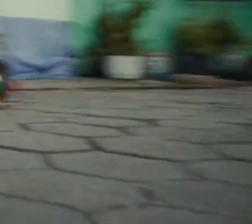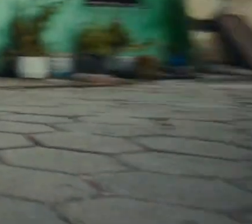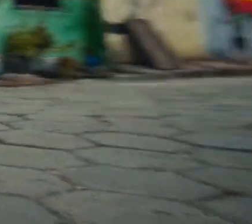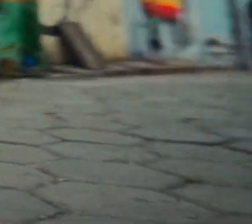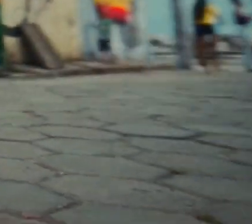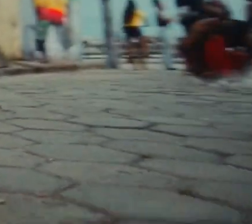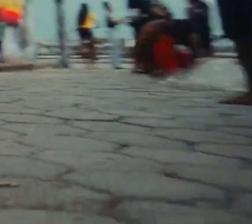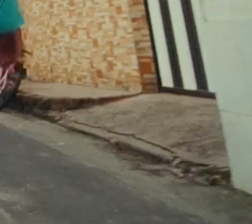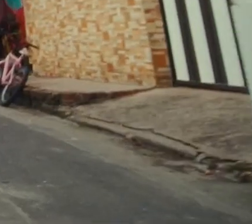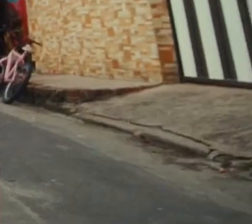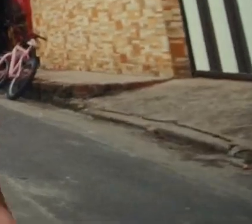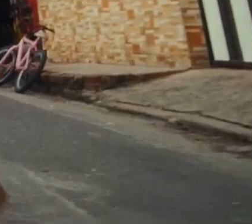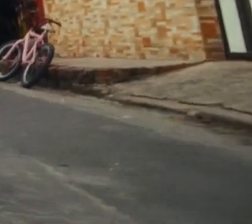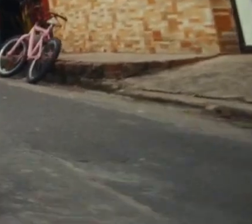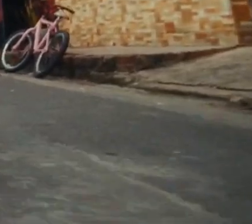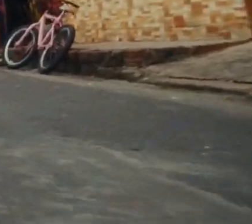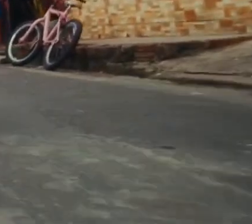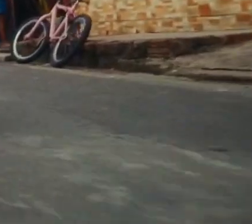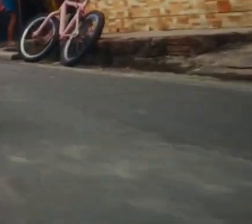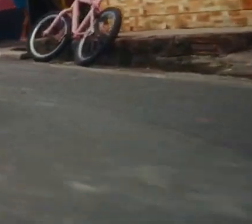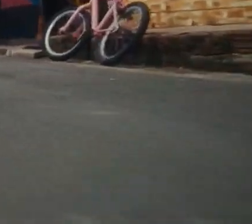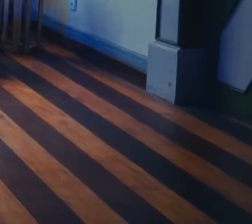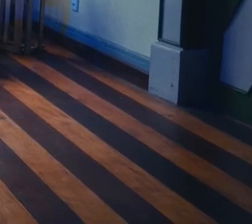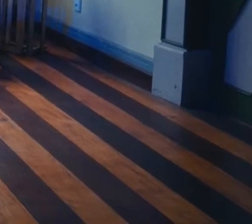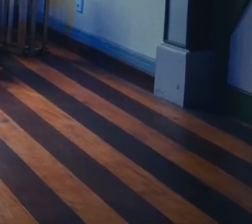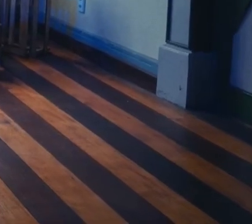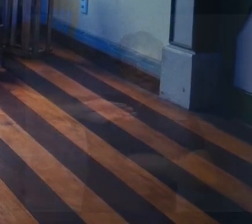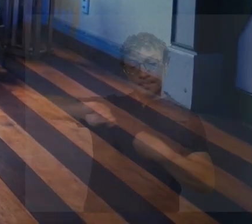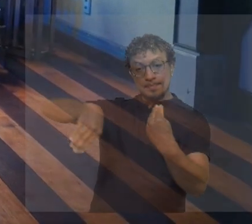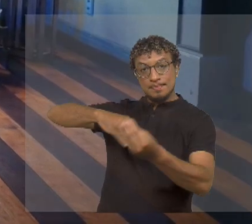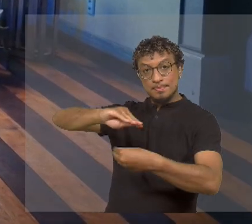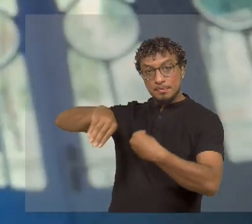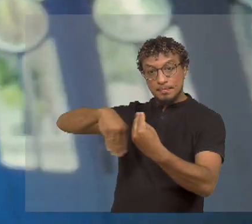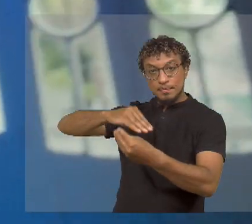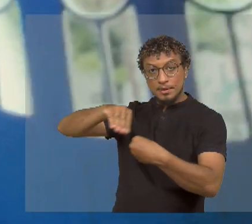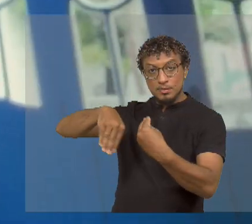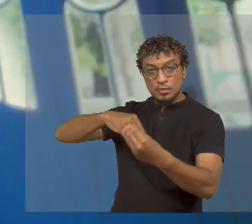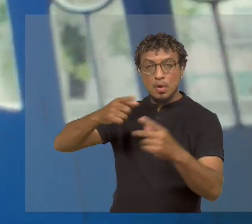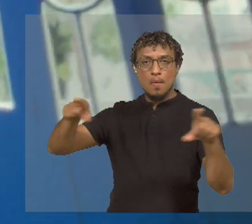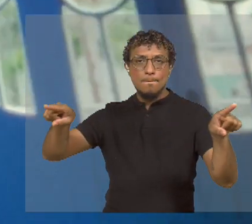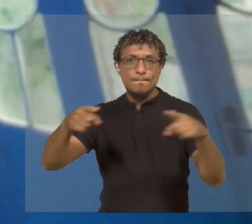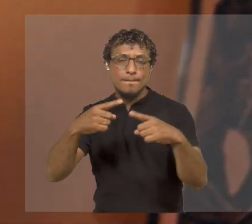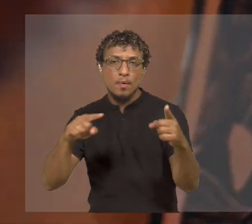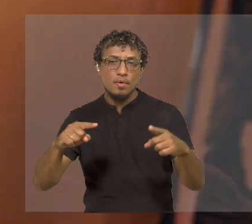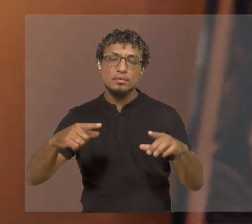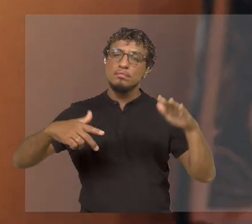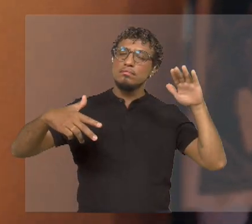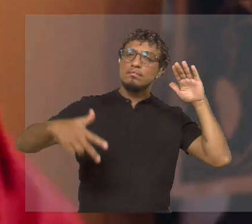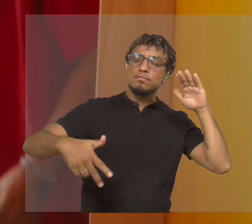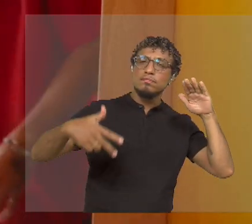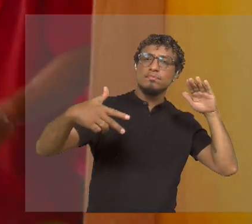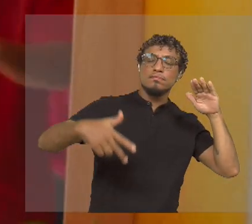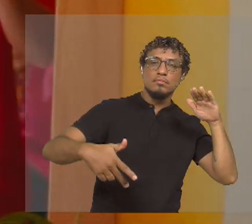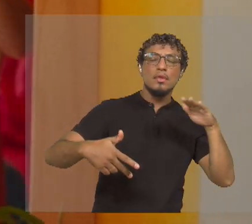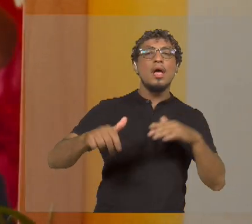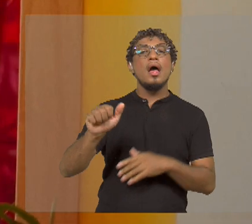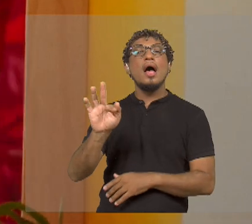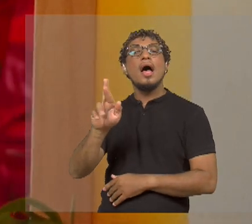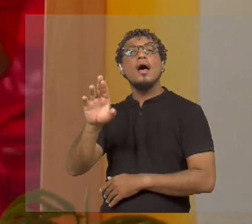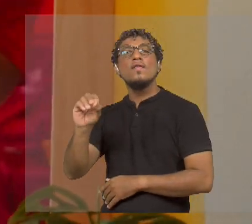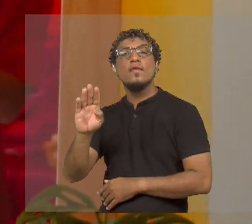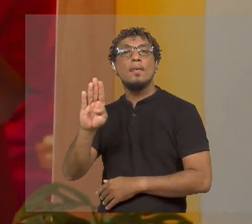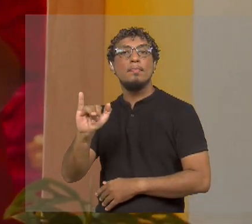te levei na laje. A mistura de afrobeat, reggae e hip-hop é a base melódica do